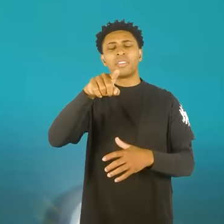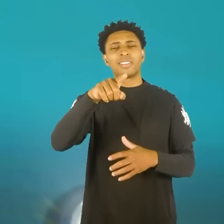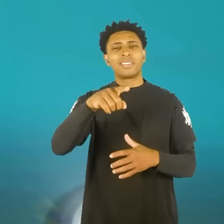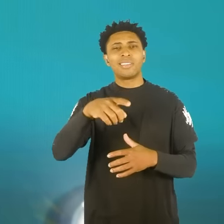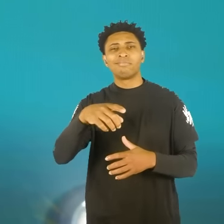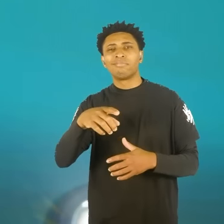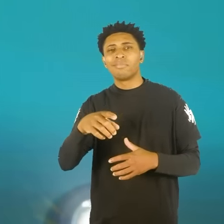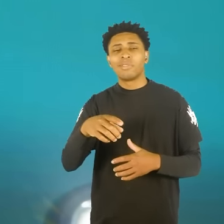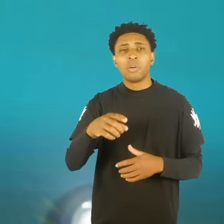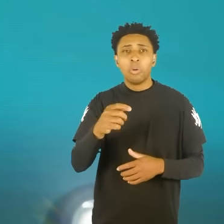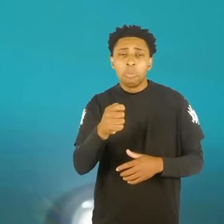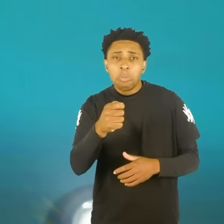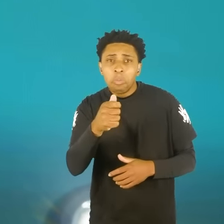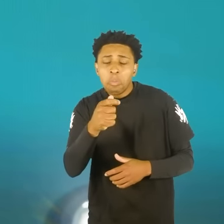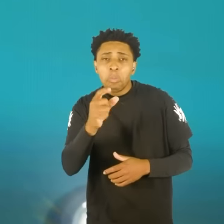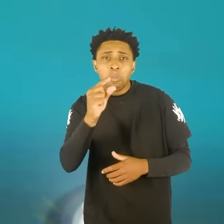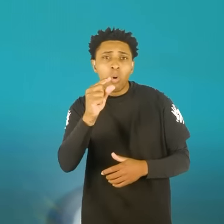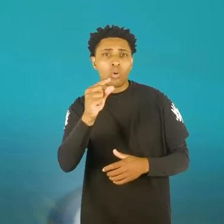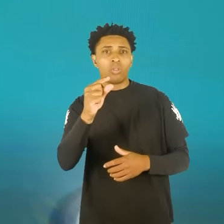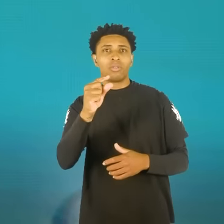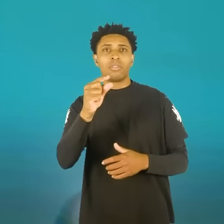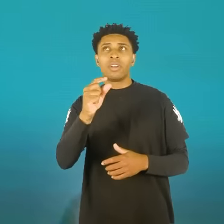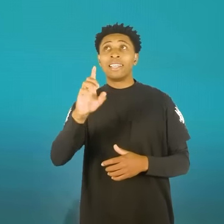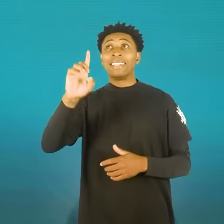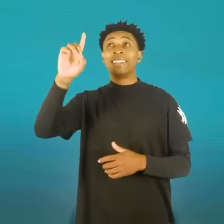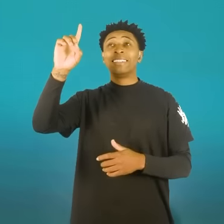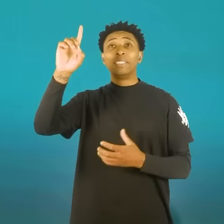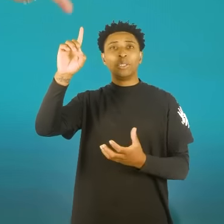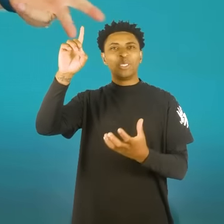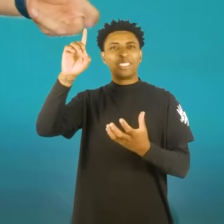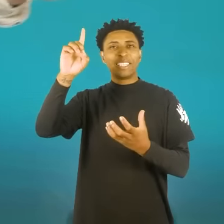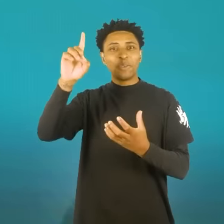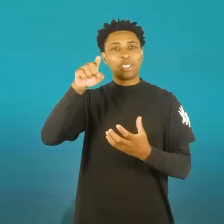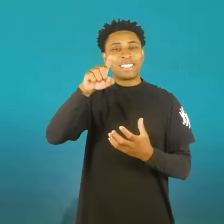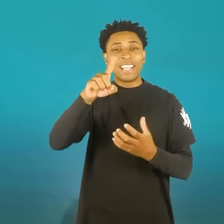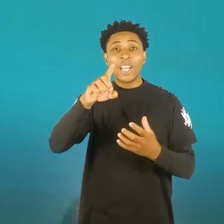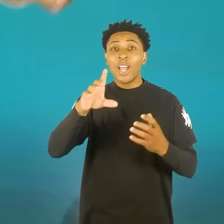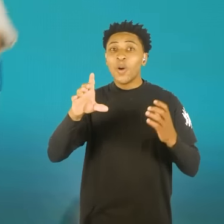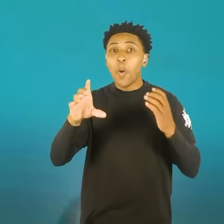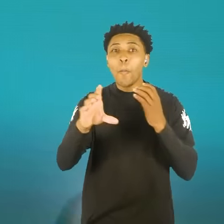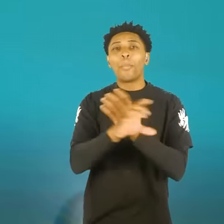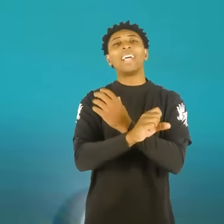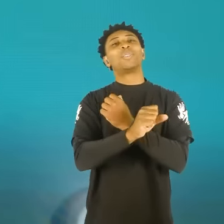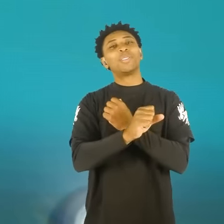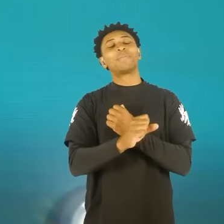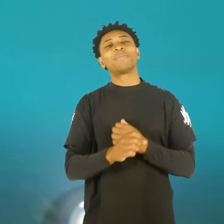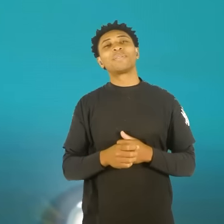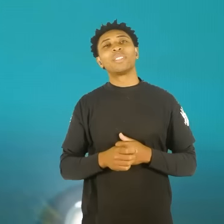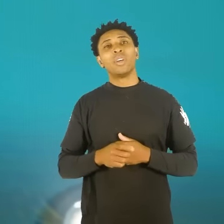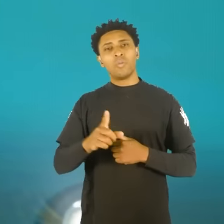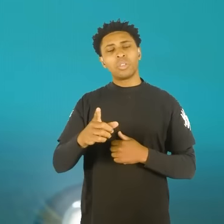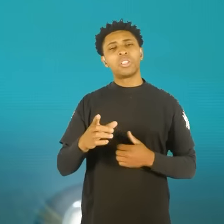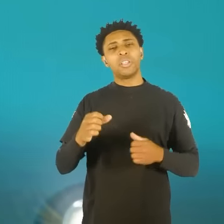na hora do louvor, dar meia dúzia de glória a Deus na hora da palavra, mas a verdade é que você pode entregar seu dízimo, você pode entregar sua oferta, você pode até ter um